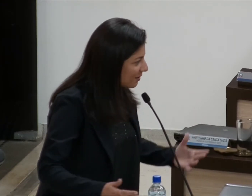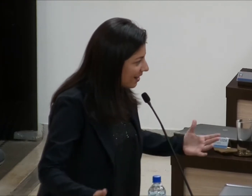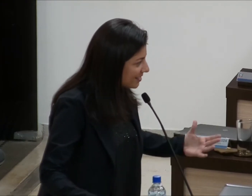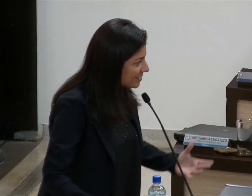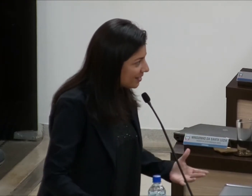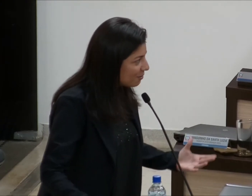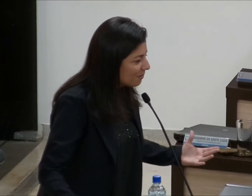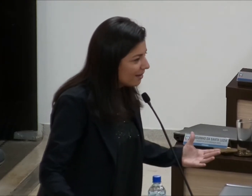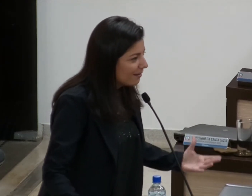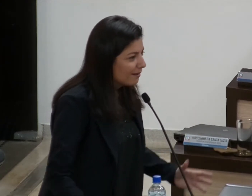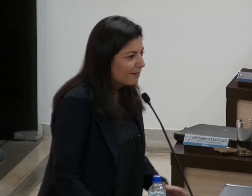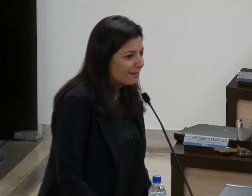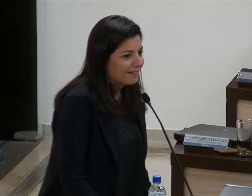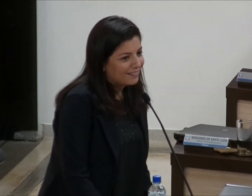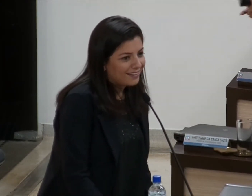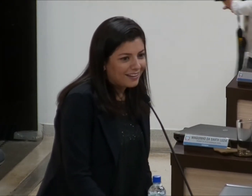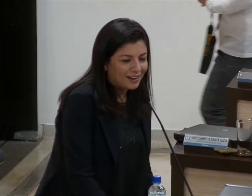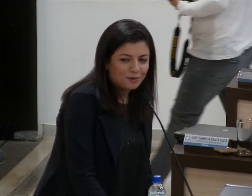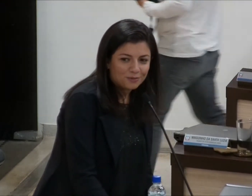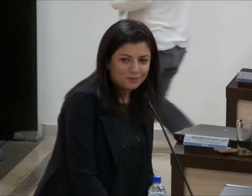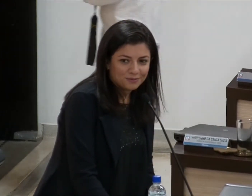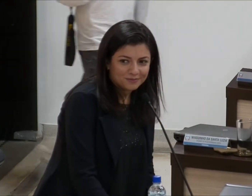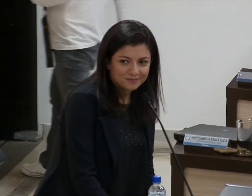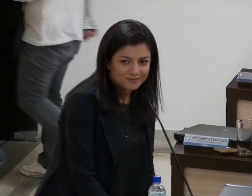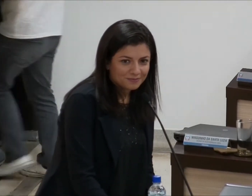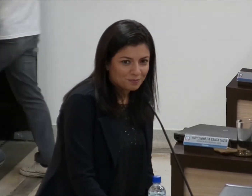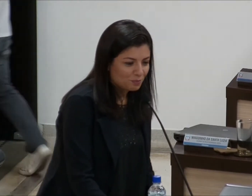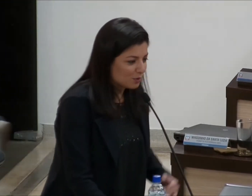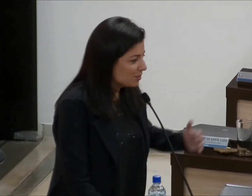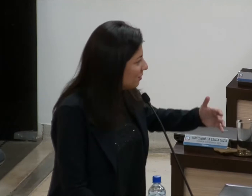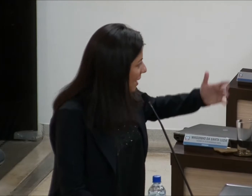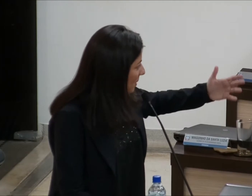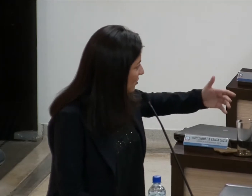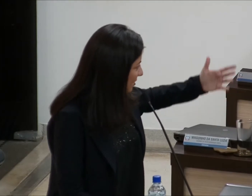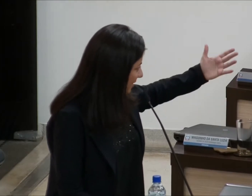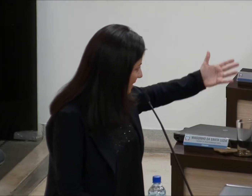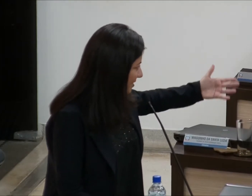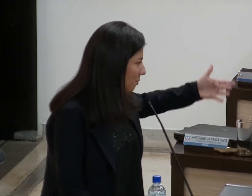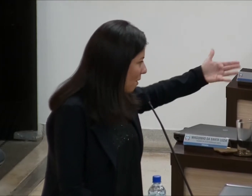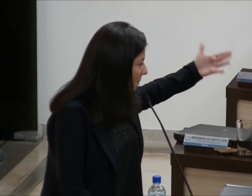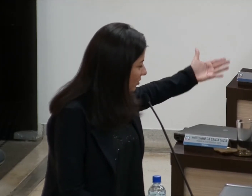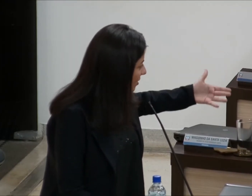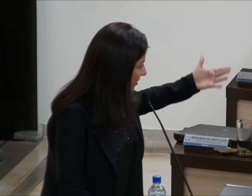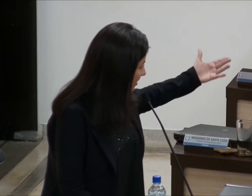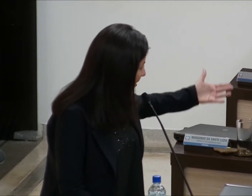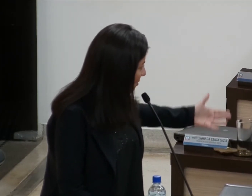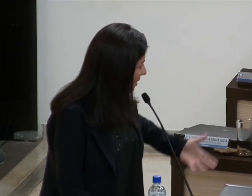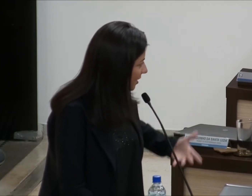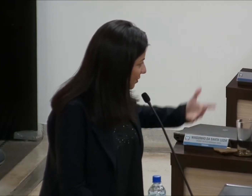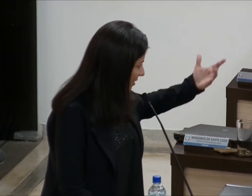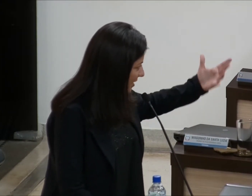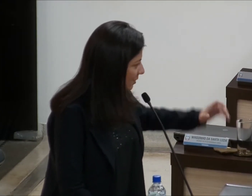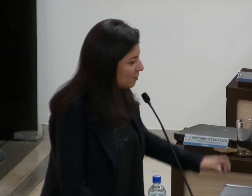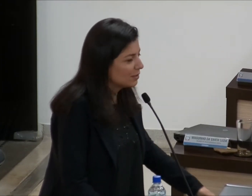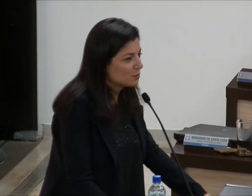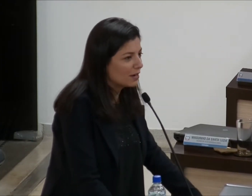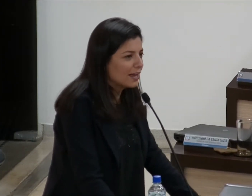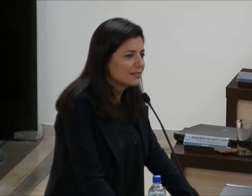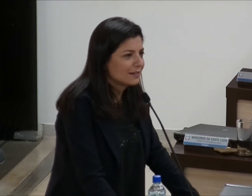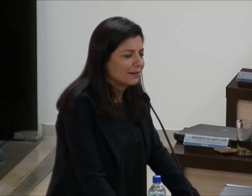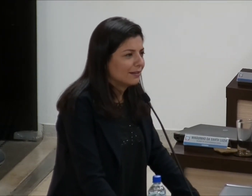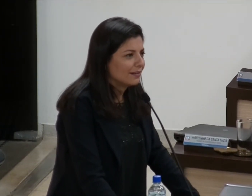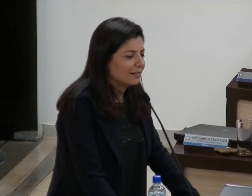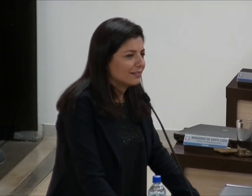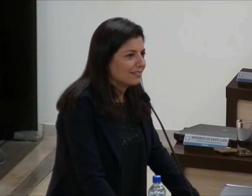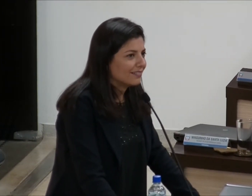morais com relação a um possível rapaz de 35, um homem de 35 anos, a questão dos danos